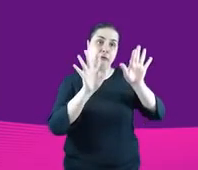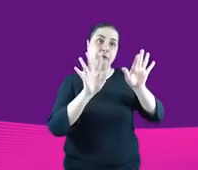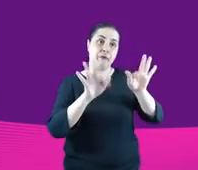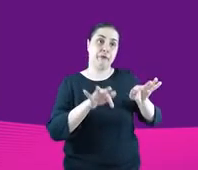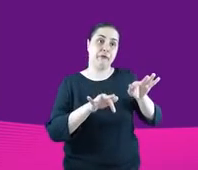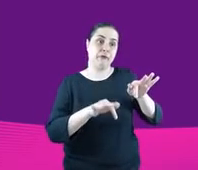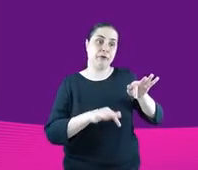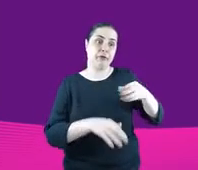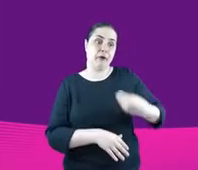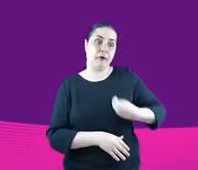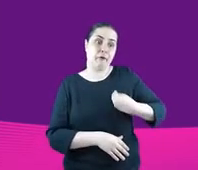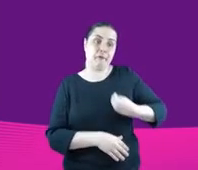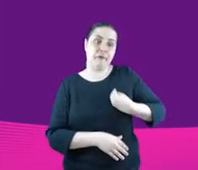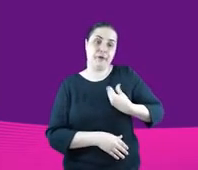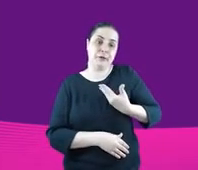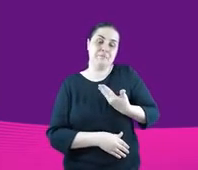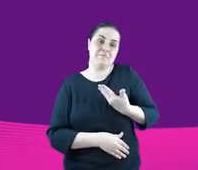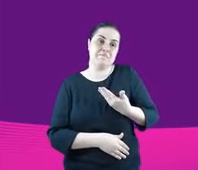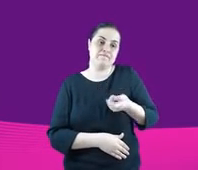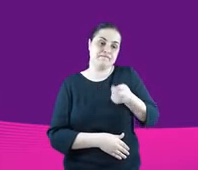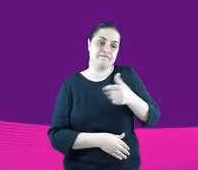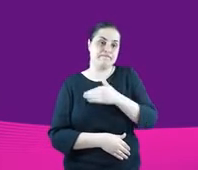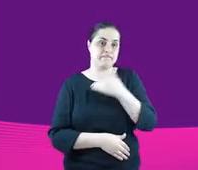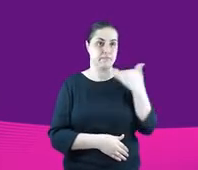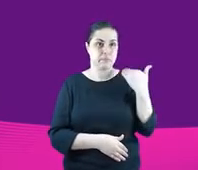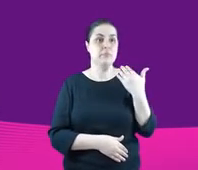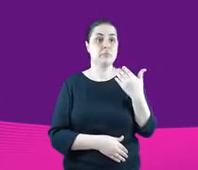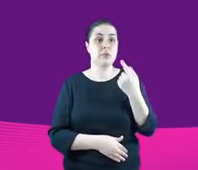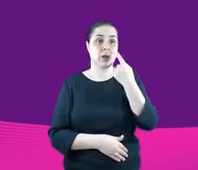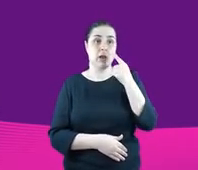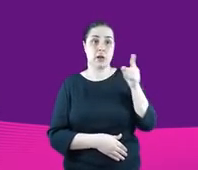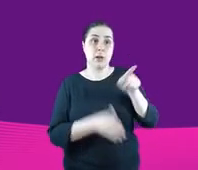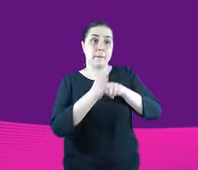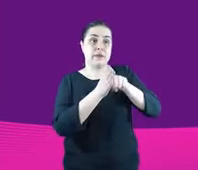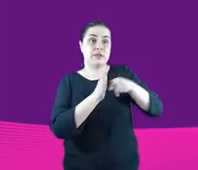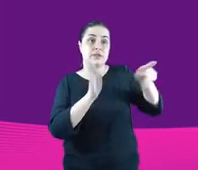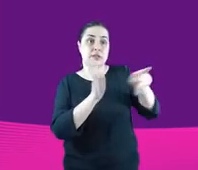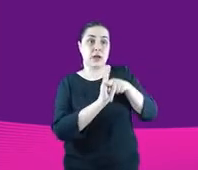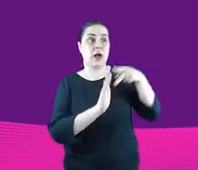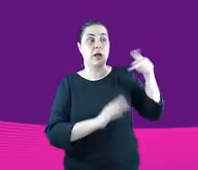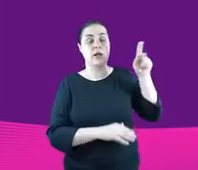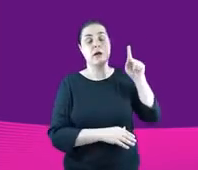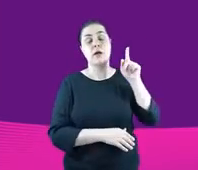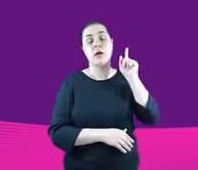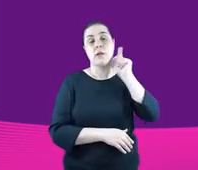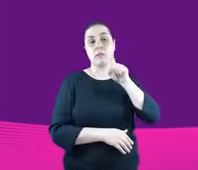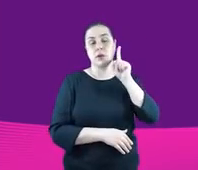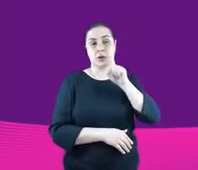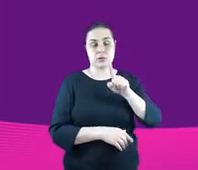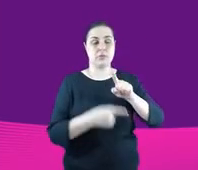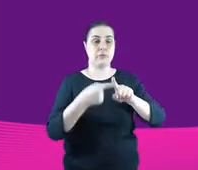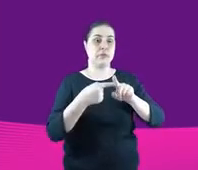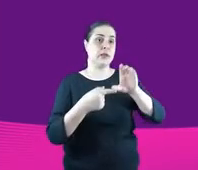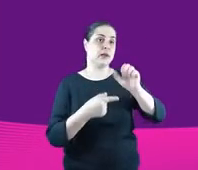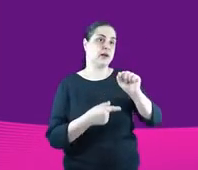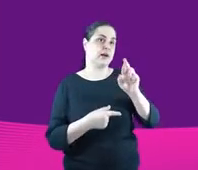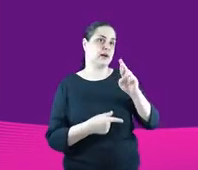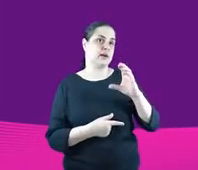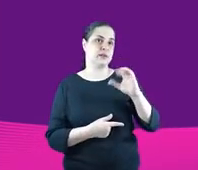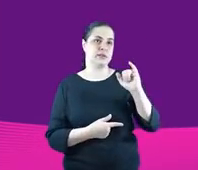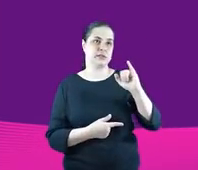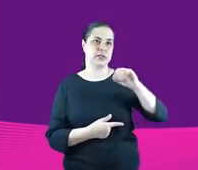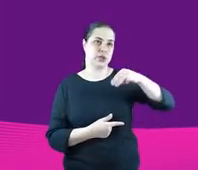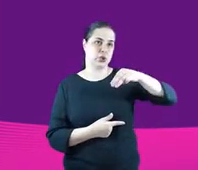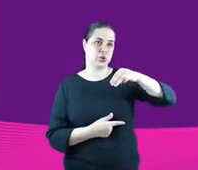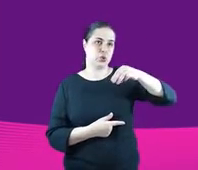quadro é uma estatística americana dos sobreviventes, onde são incluídos carcinomas invasivos, né? Não